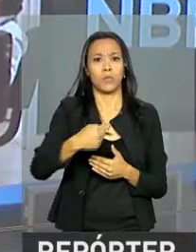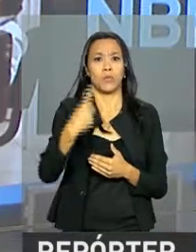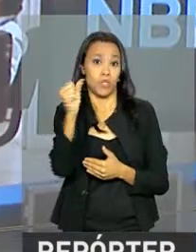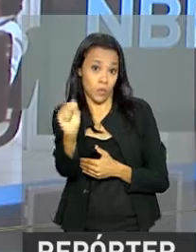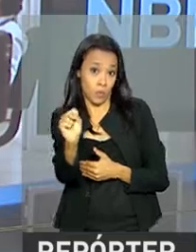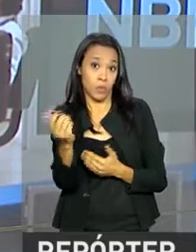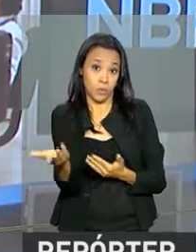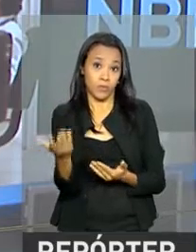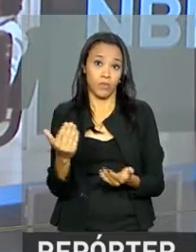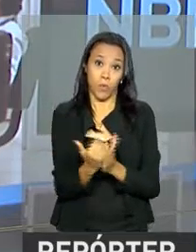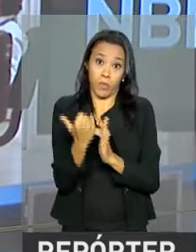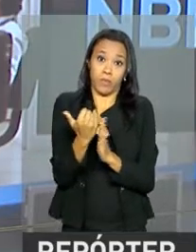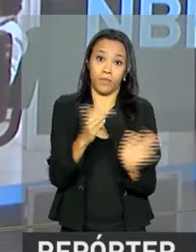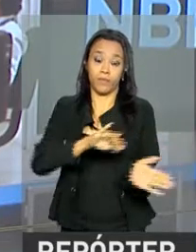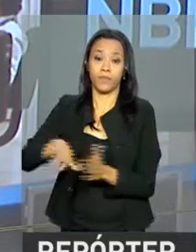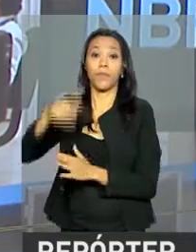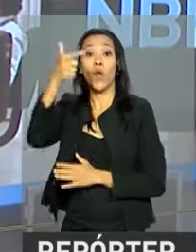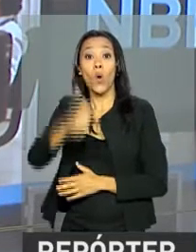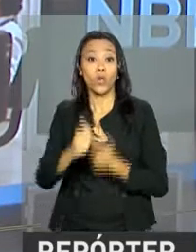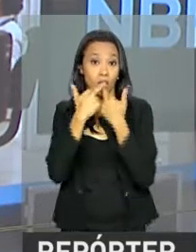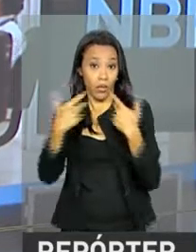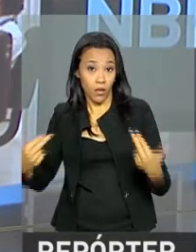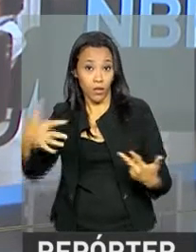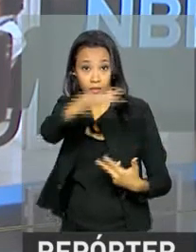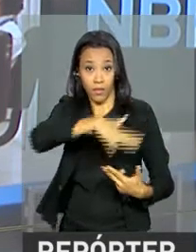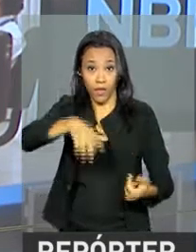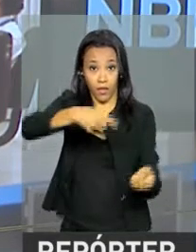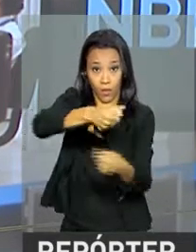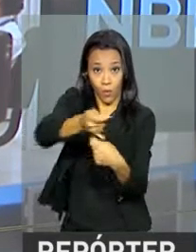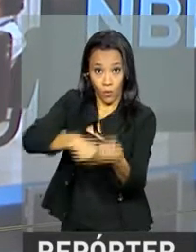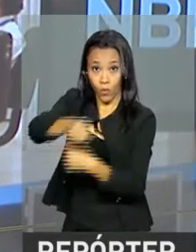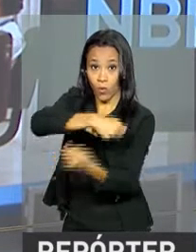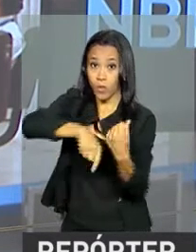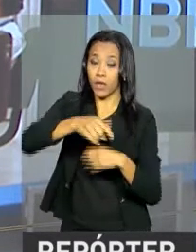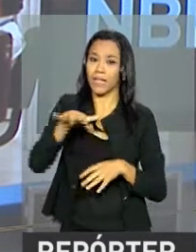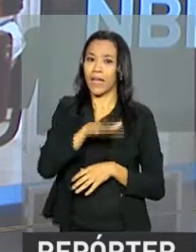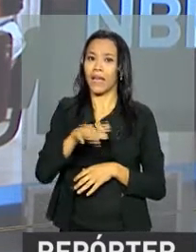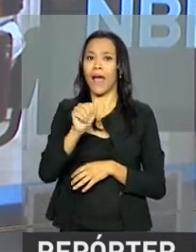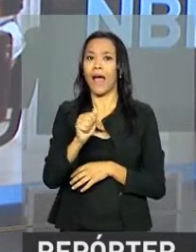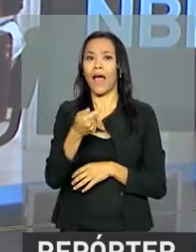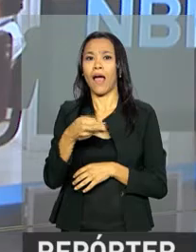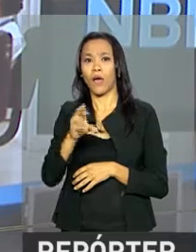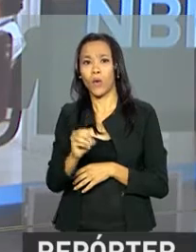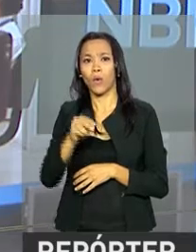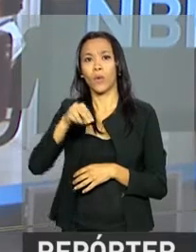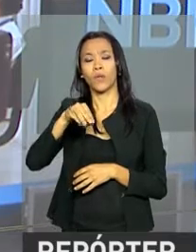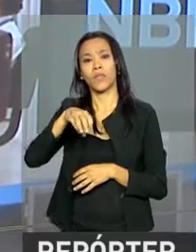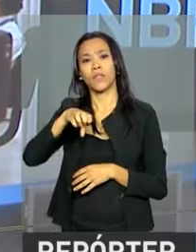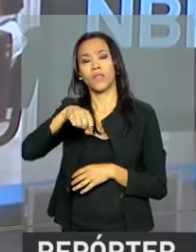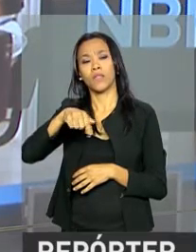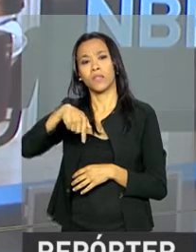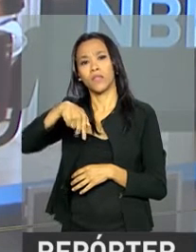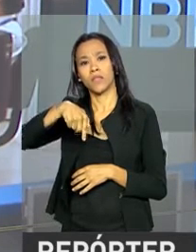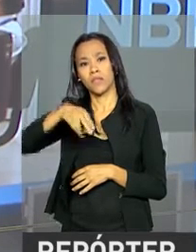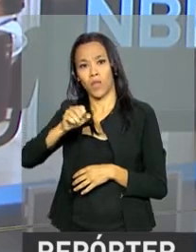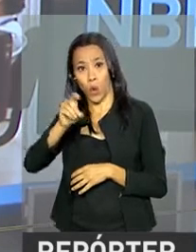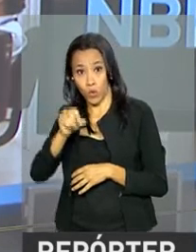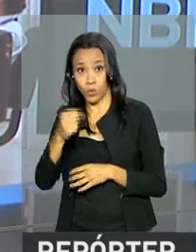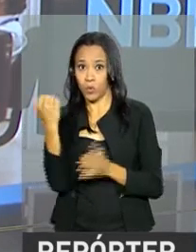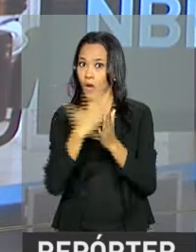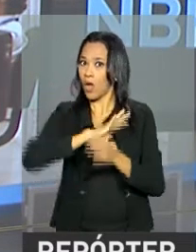tem mais notícia boa para a economia agora relacionada ao agronegócio o brasil bateu mais um recorde na exportação de